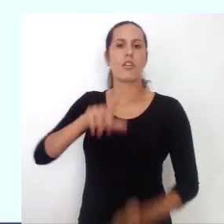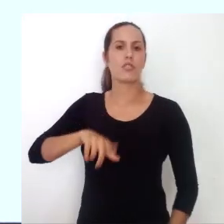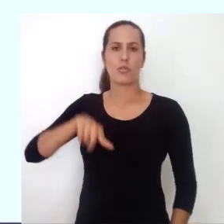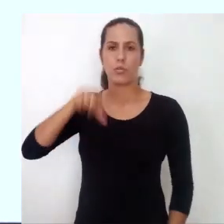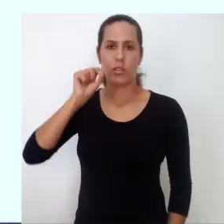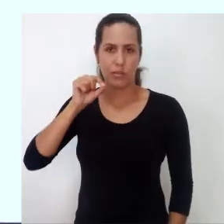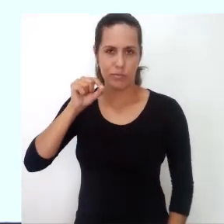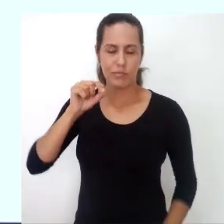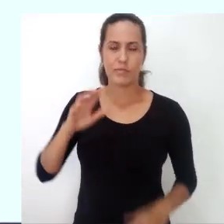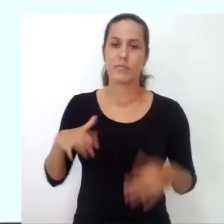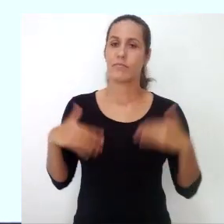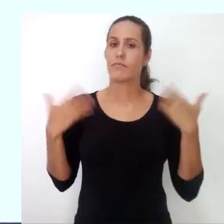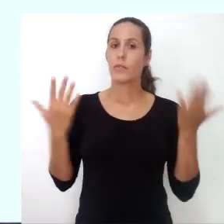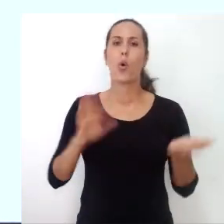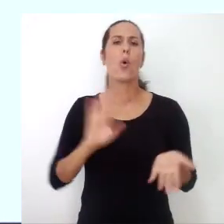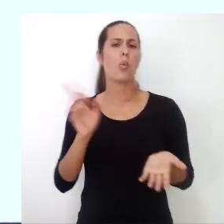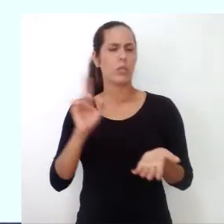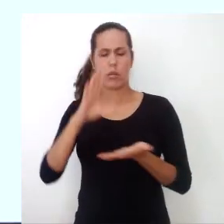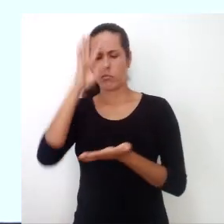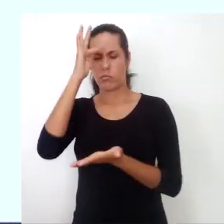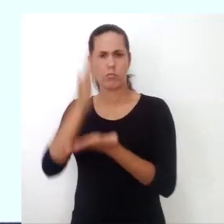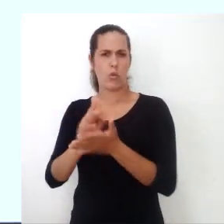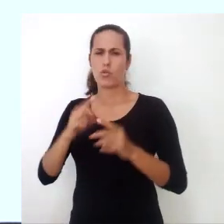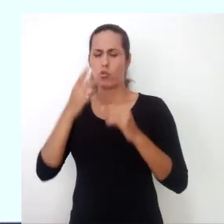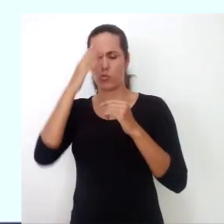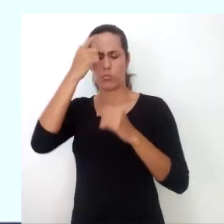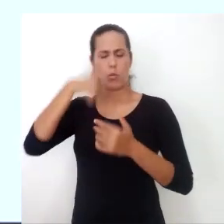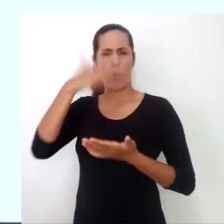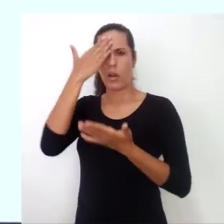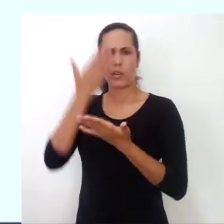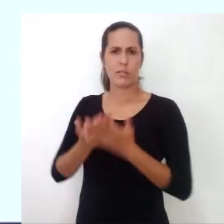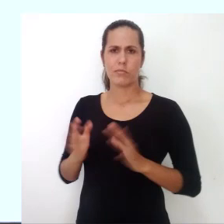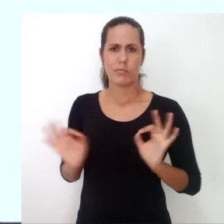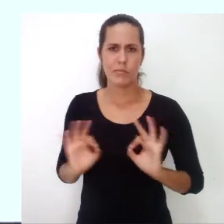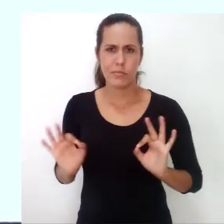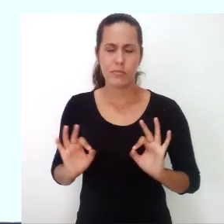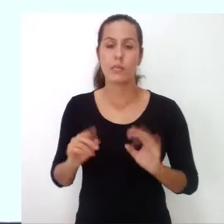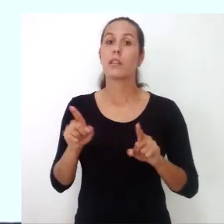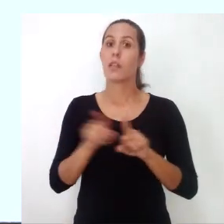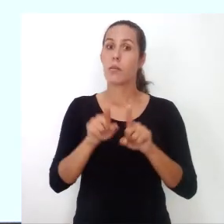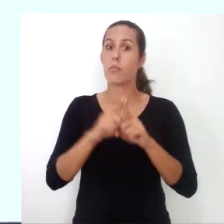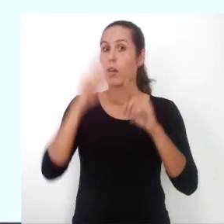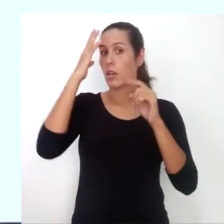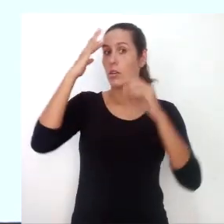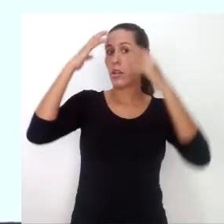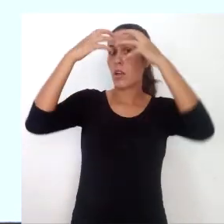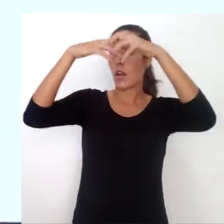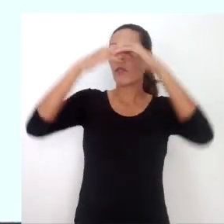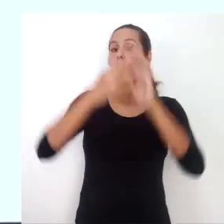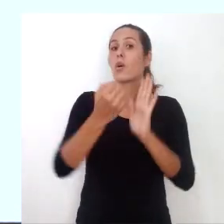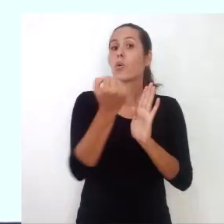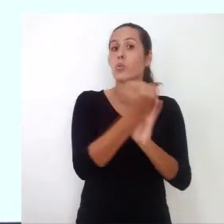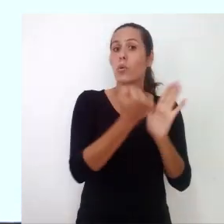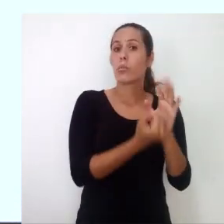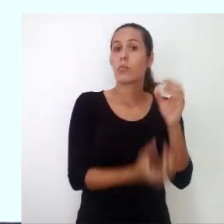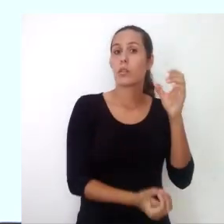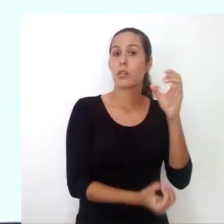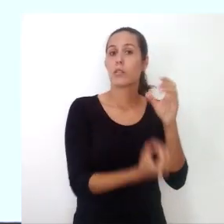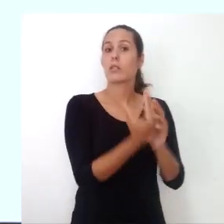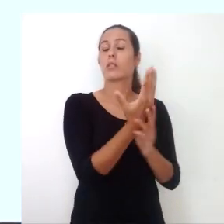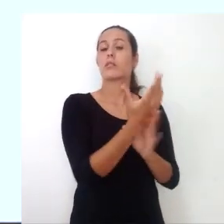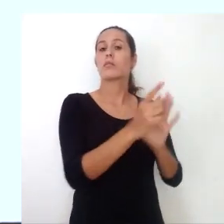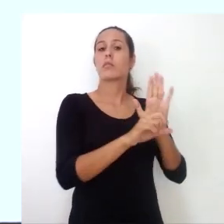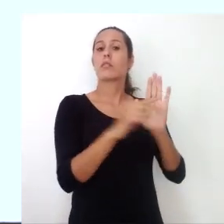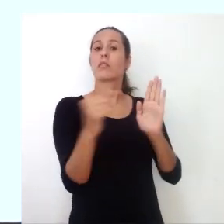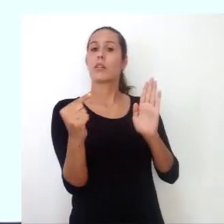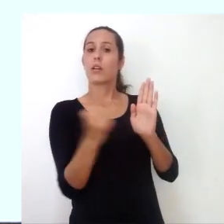Guerra Mundial, trouxe a reflexão para a constituição de um documento importante para